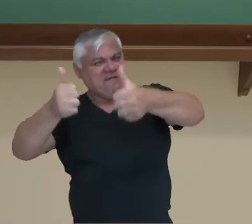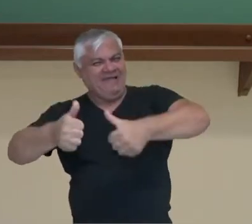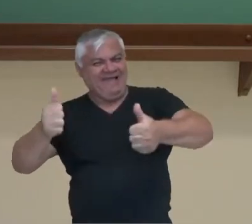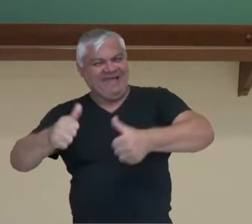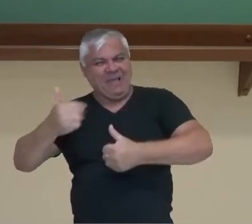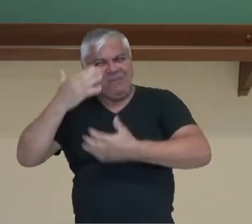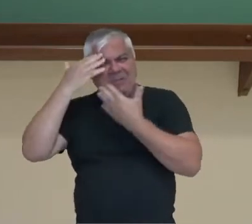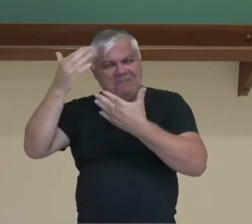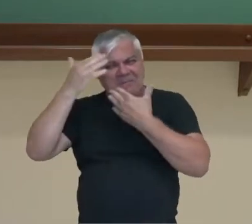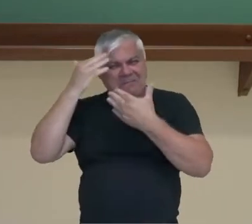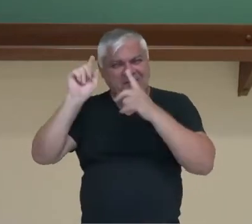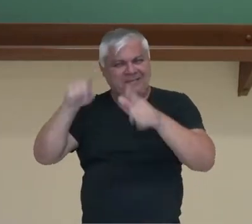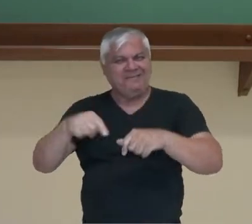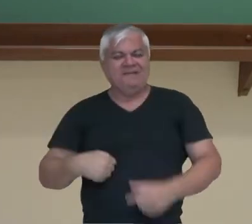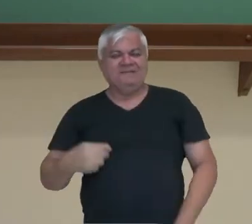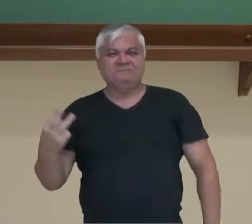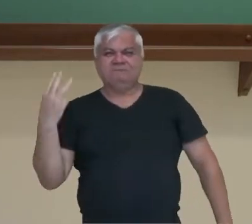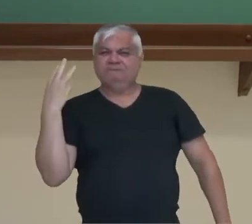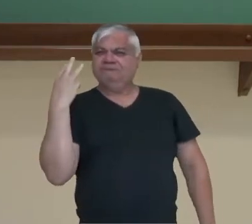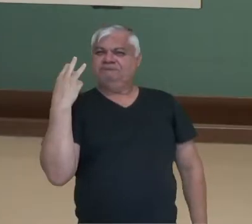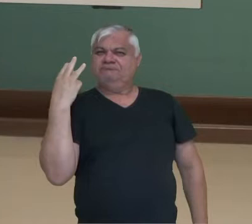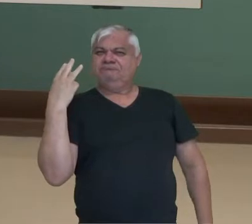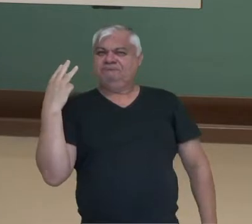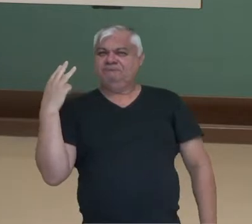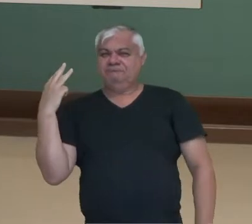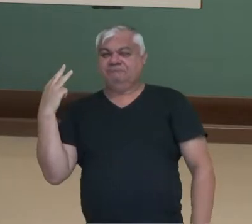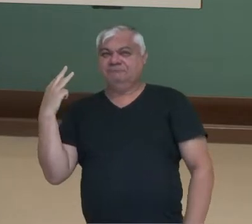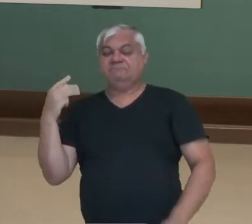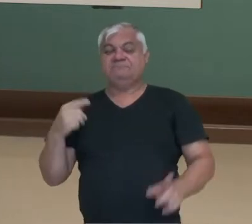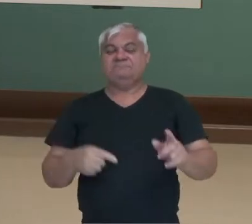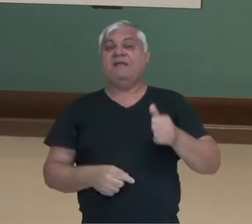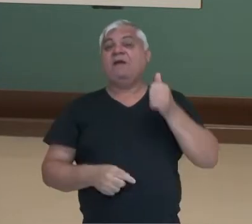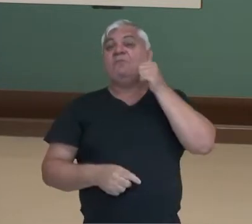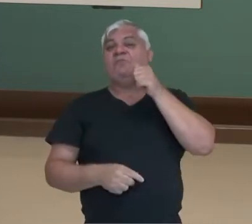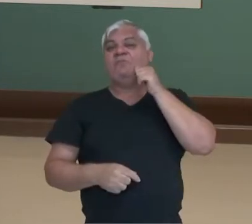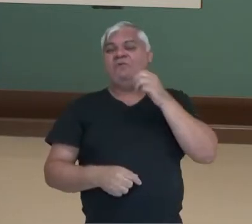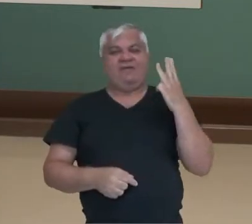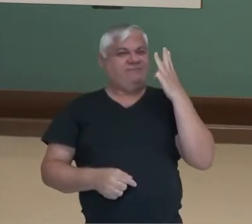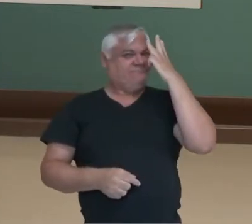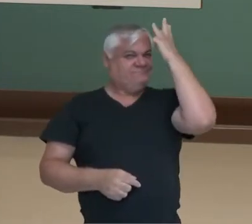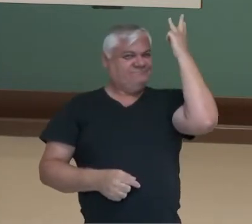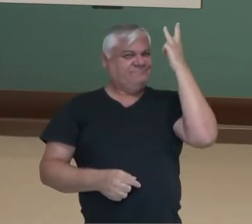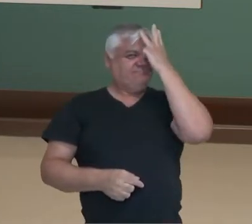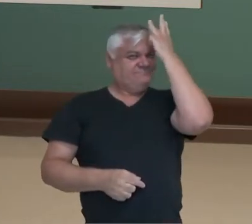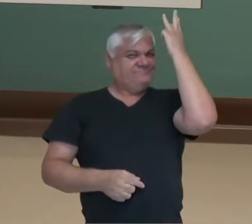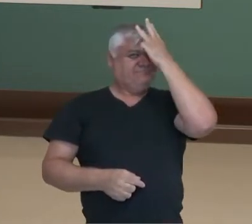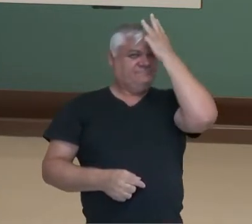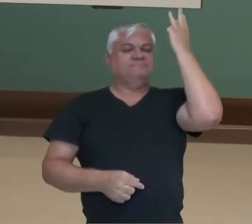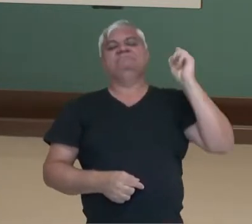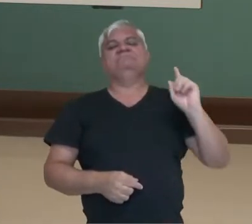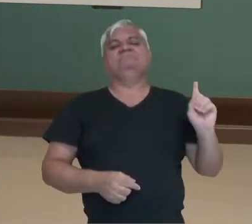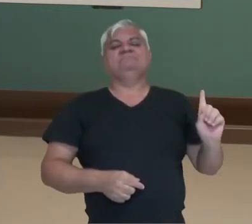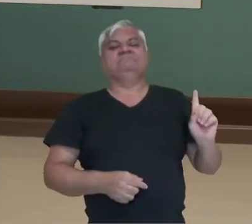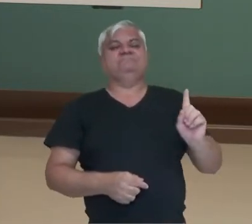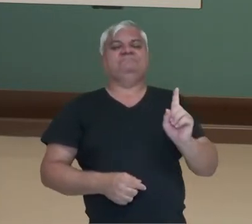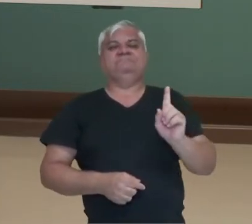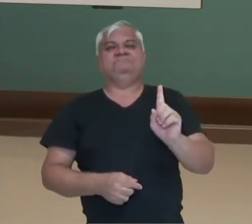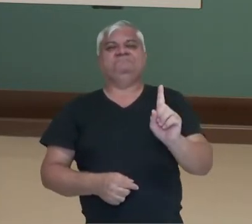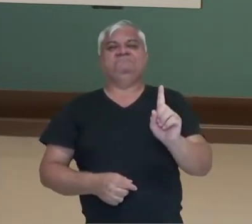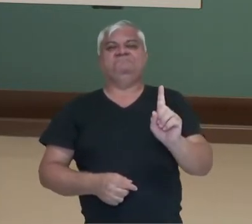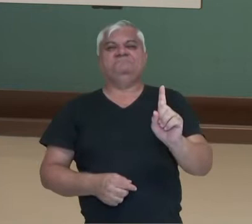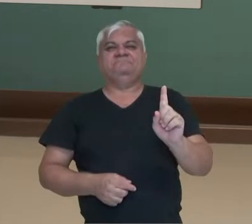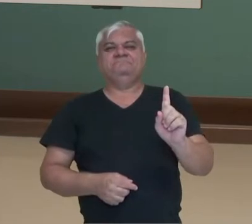Obrigado, obrigado, meu apresentão. Aí disse que chegou a Atenas, né? Mulher, né? Pô, sabe das coisas, né? Chegou com